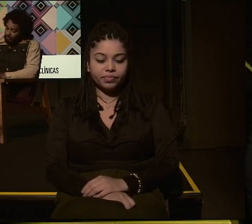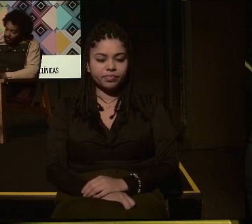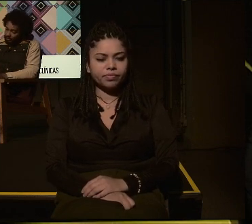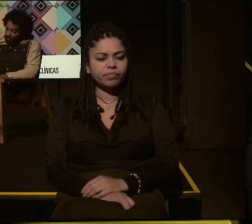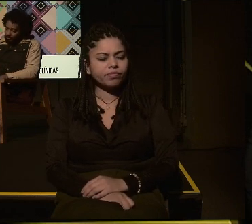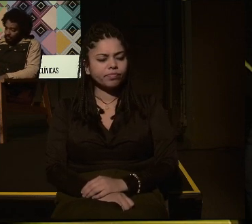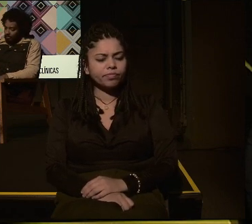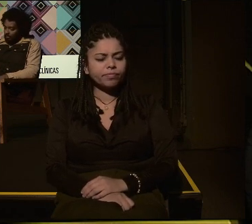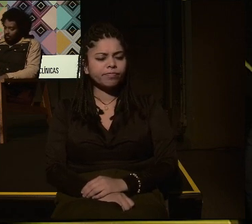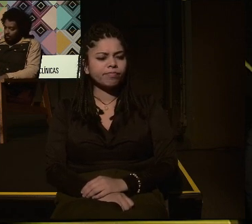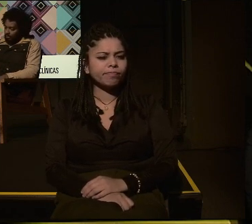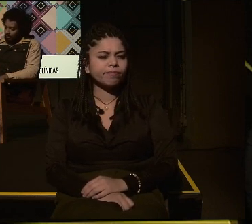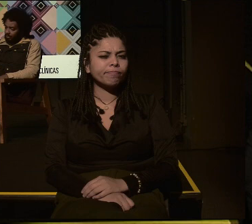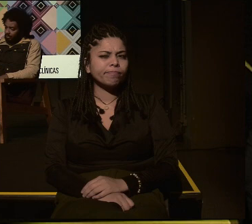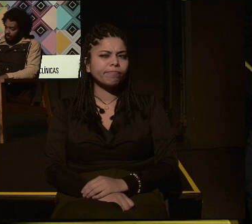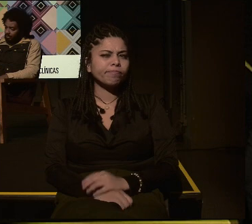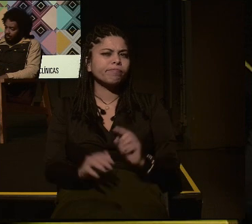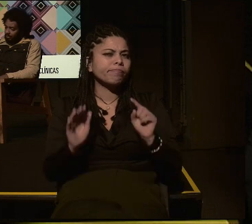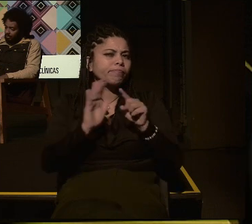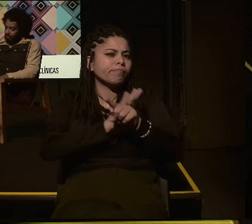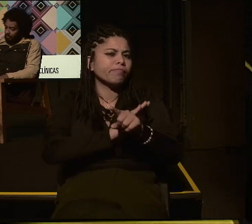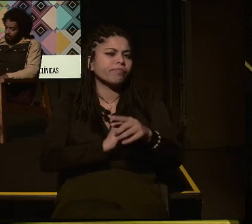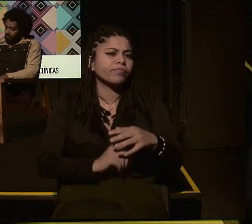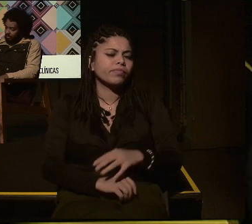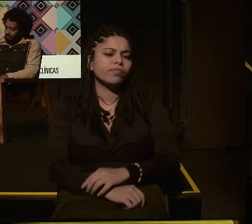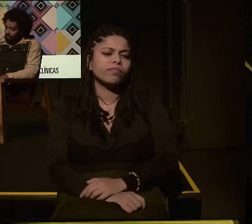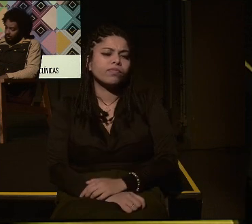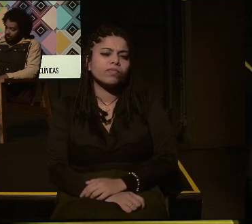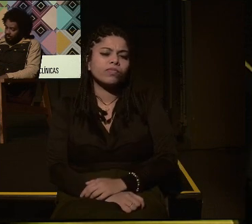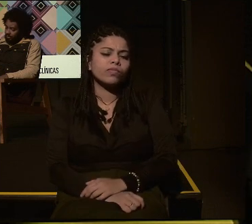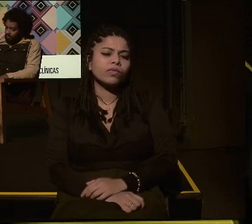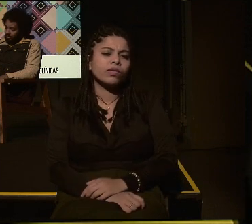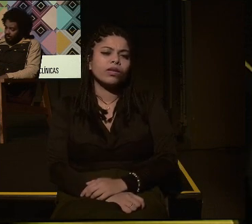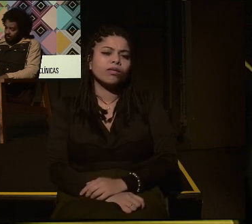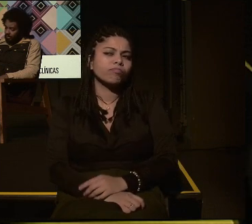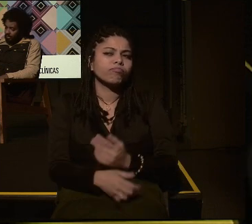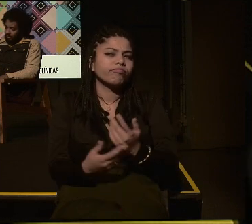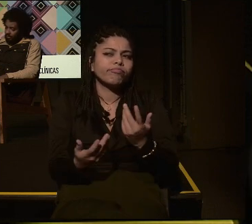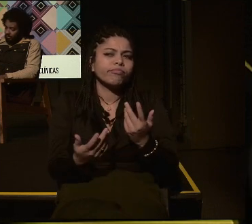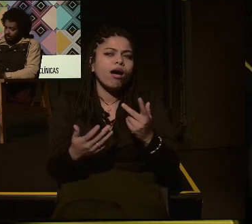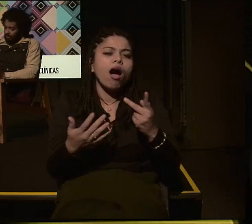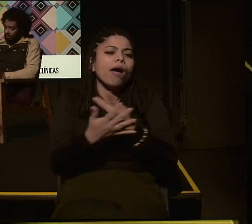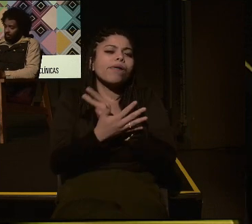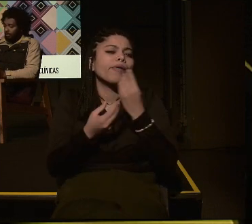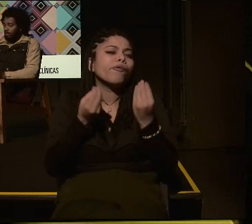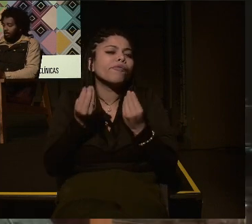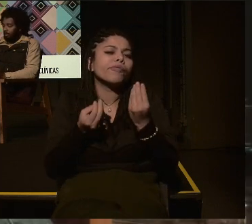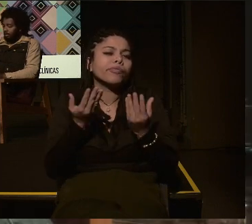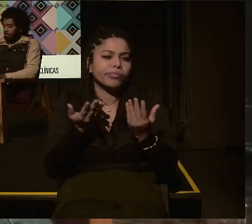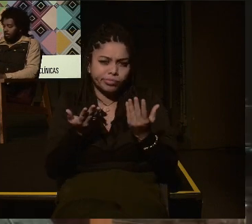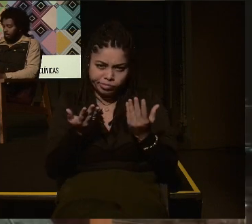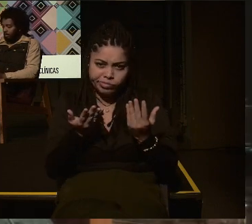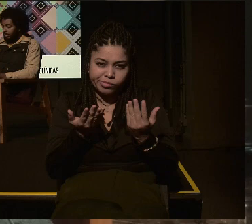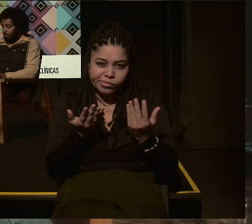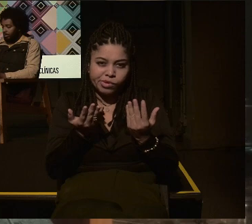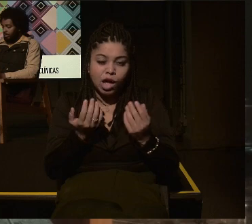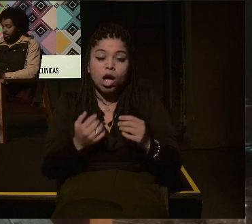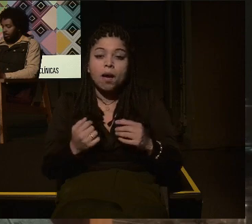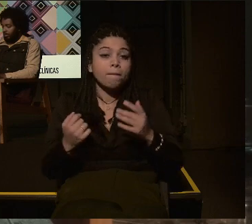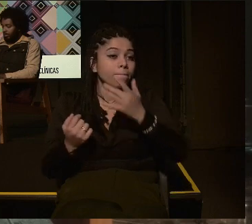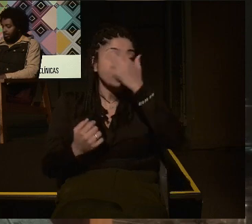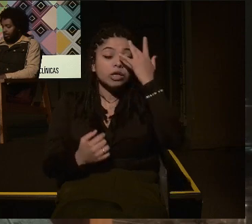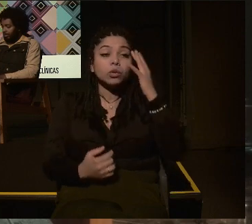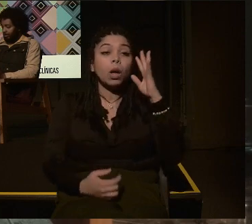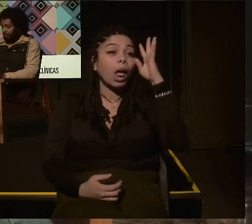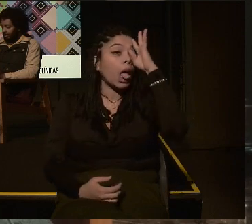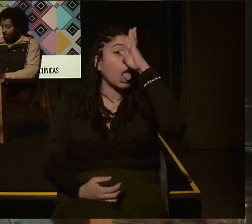Mas como que isso pode acontecer? Né? O desnorteamento do saber